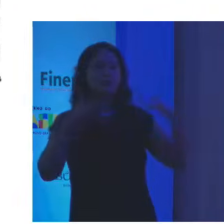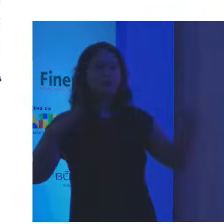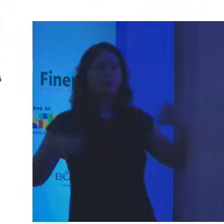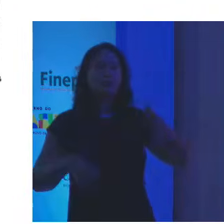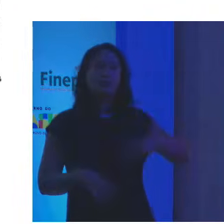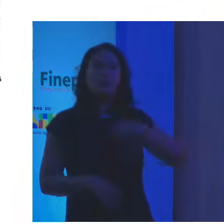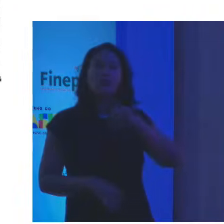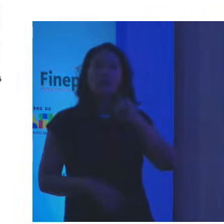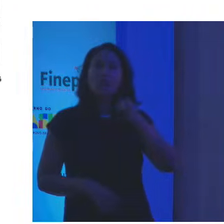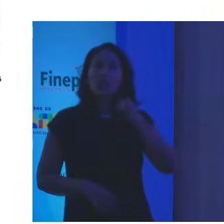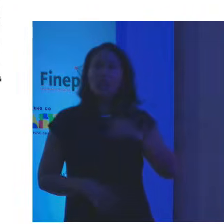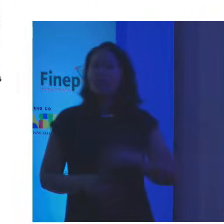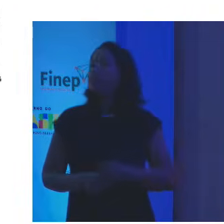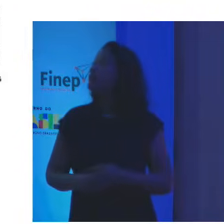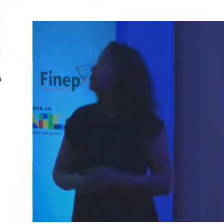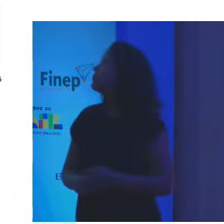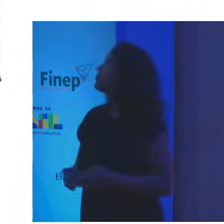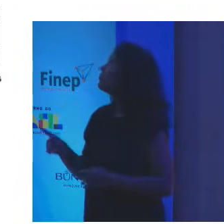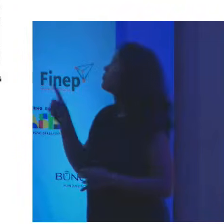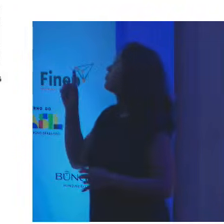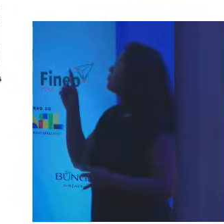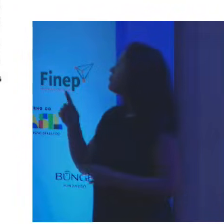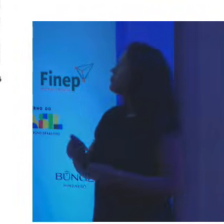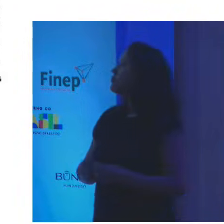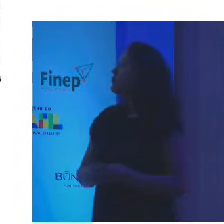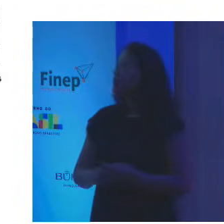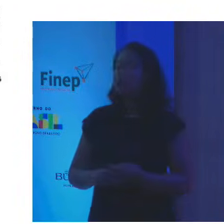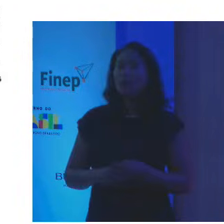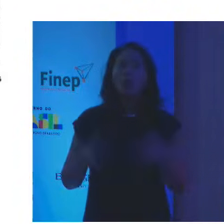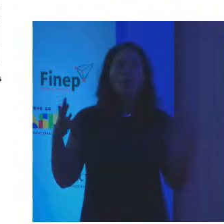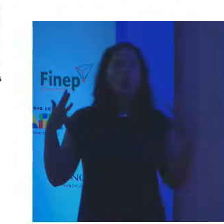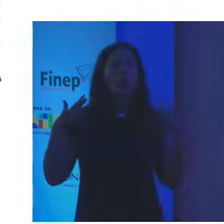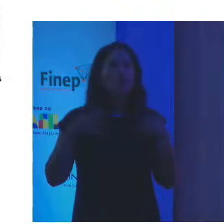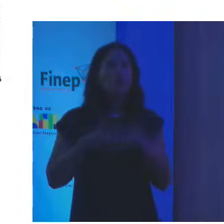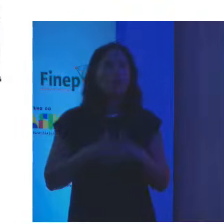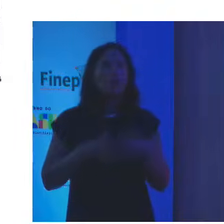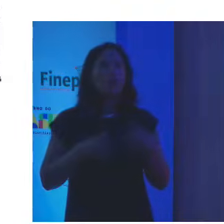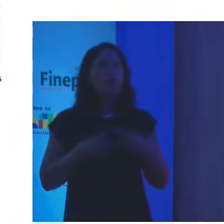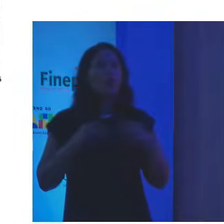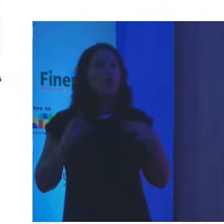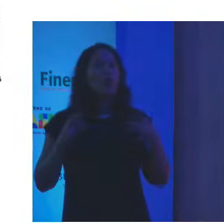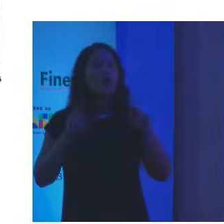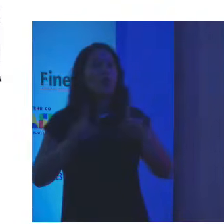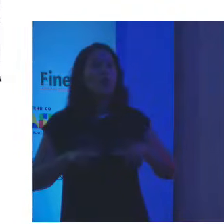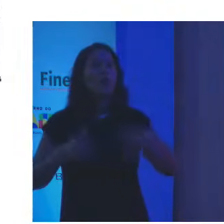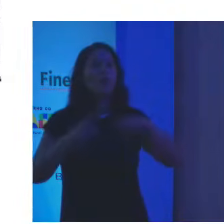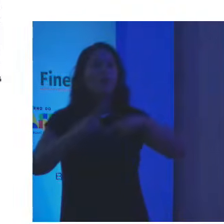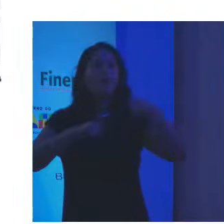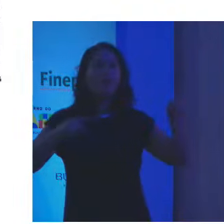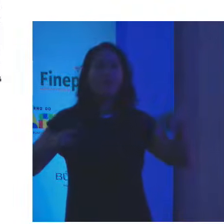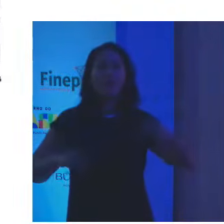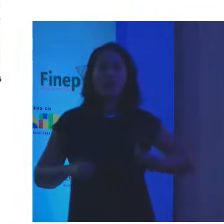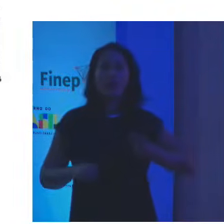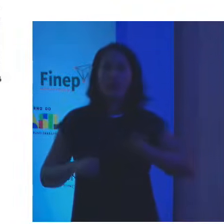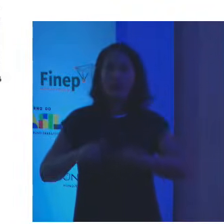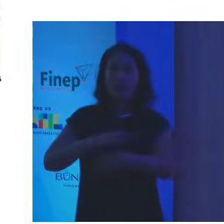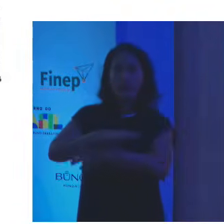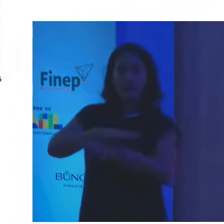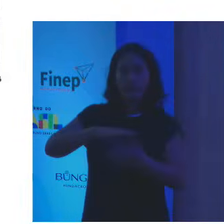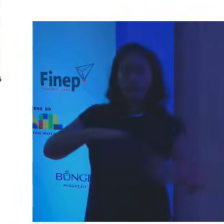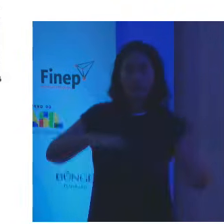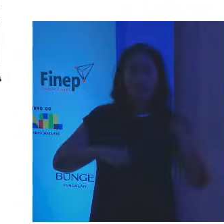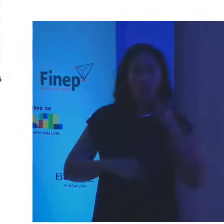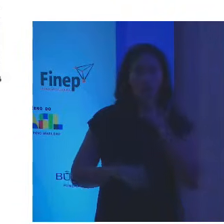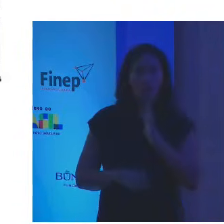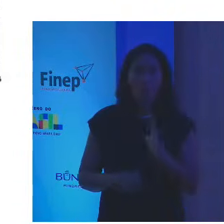janeiro. Esse BBNJ é uma confusão, porque ele trata de todos os assuntos sobre biodiversidade no alto mar, que a gente mal